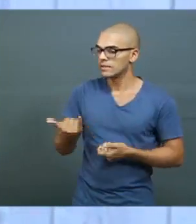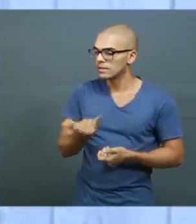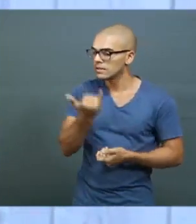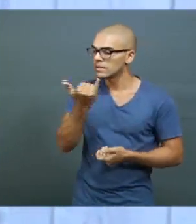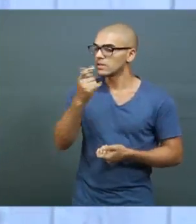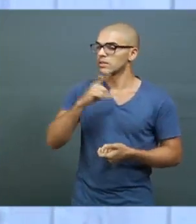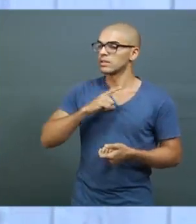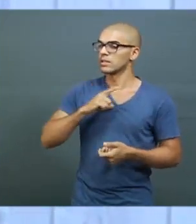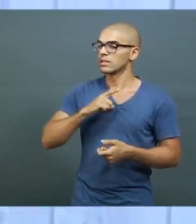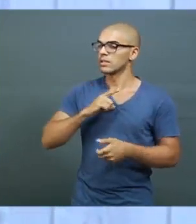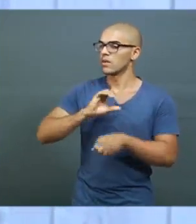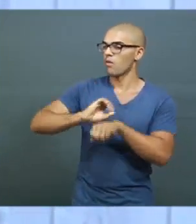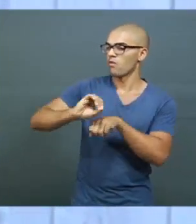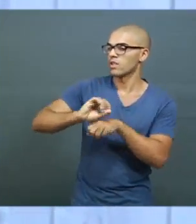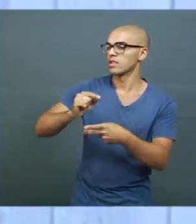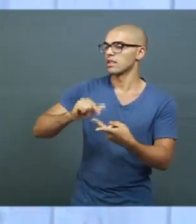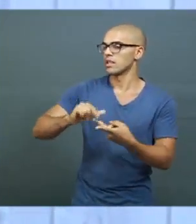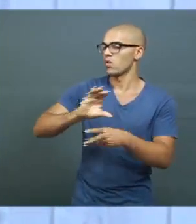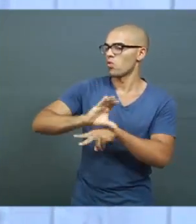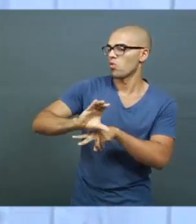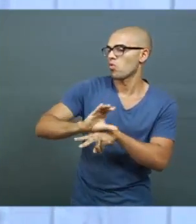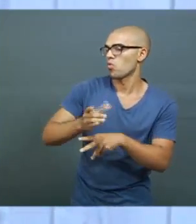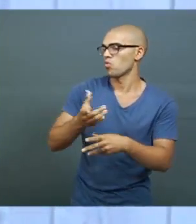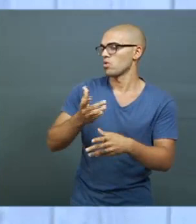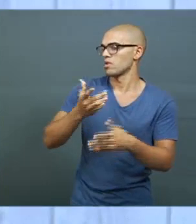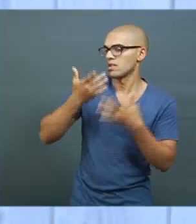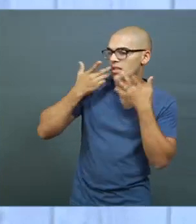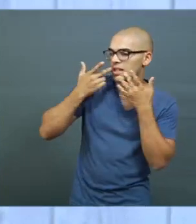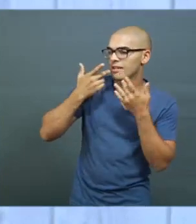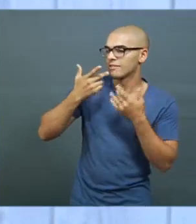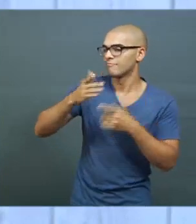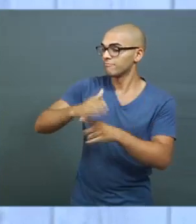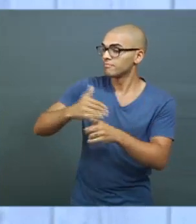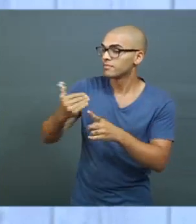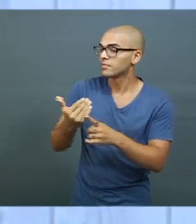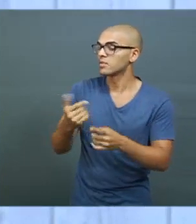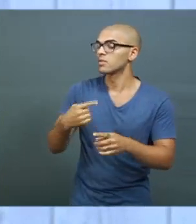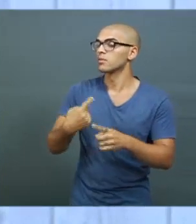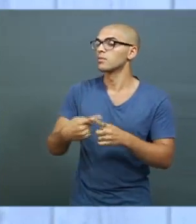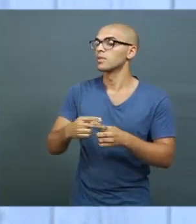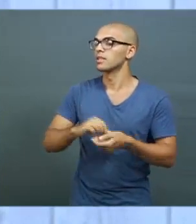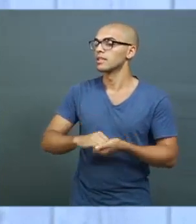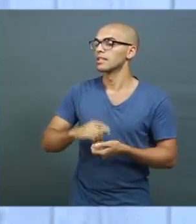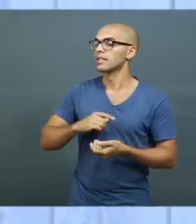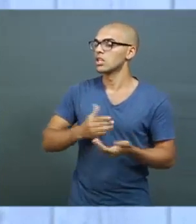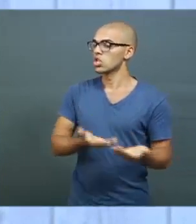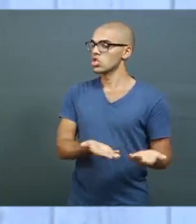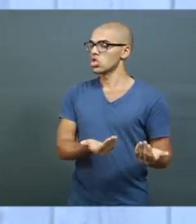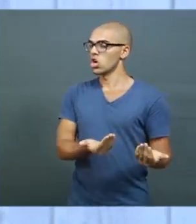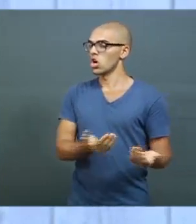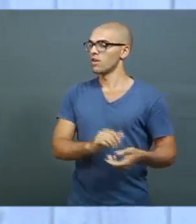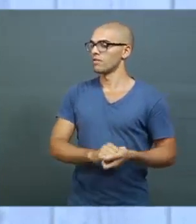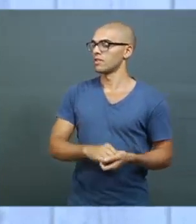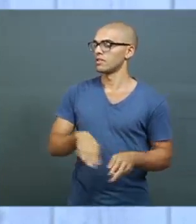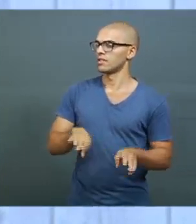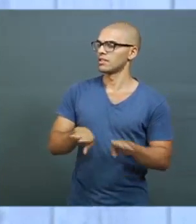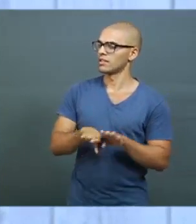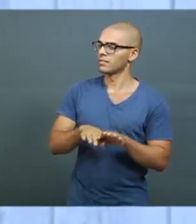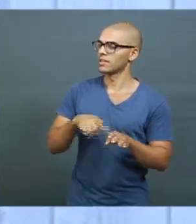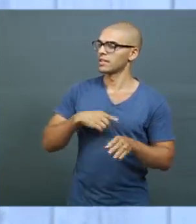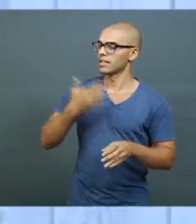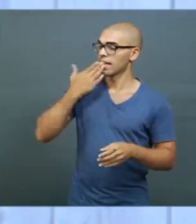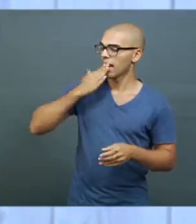adolescentes, jovens e às vezes até para idosos. Muitos jovens, até caso de crianças, eu acredito que fizeram